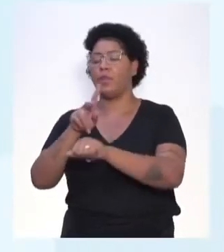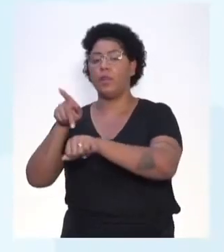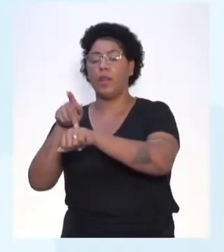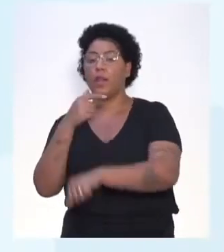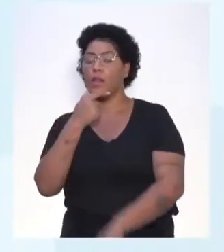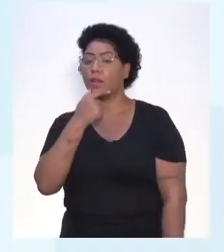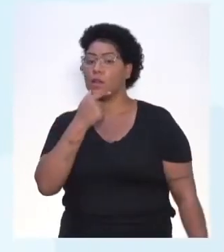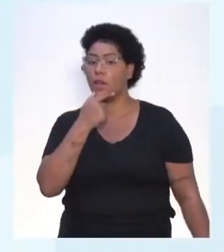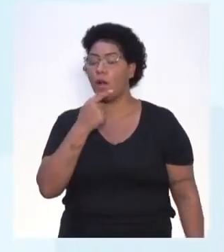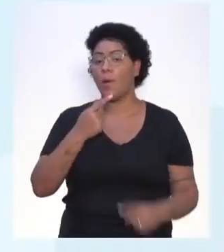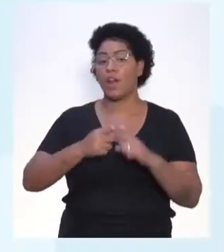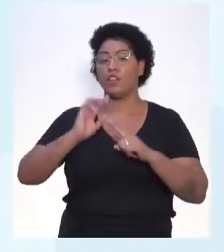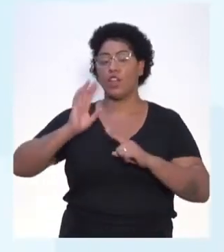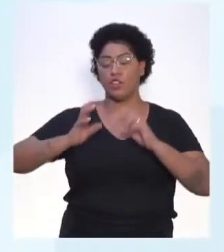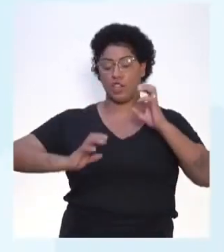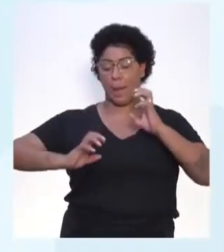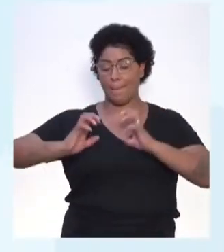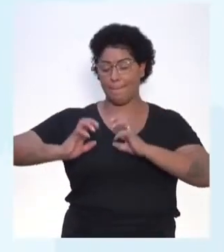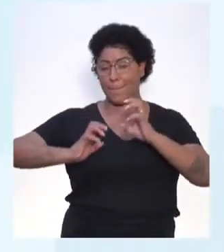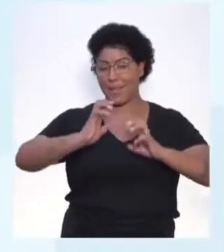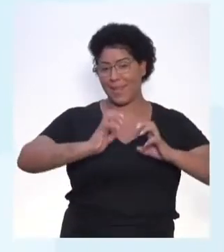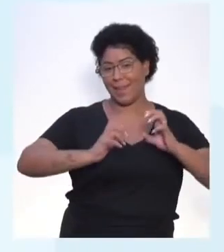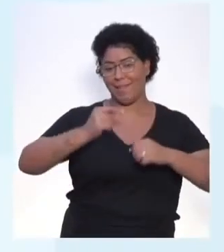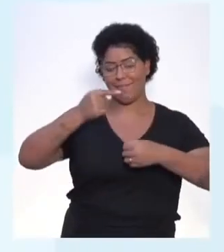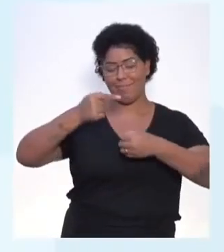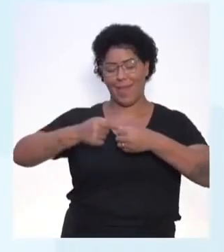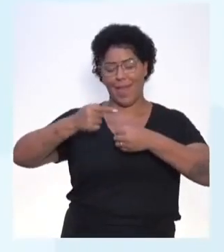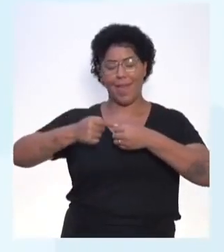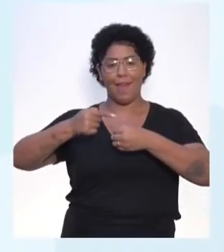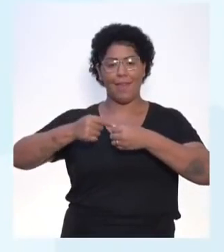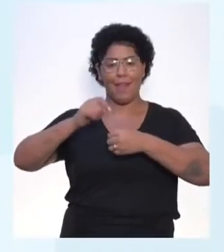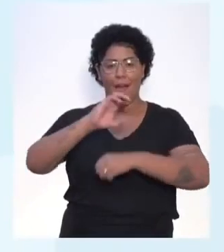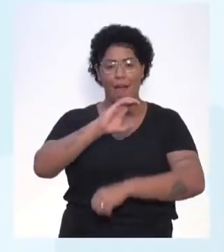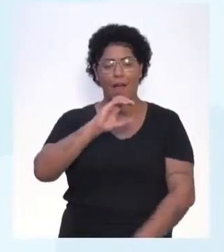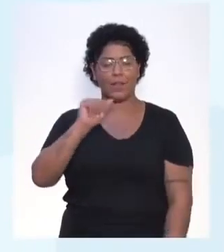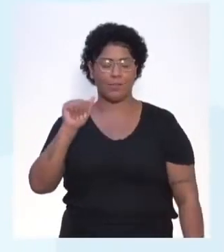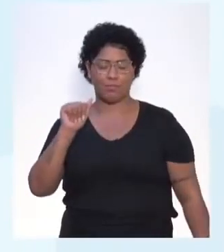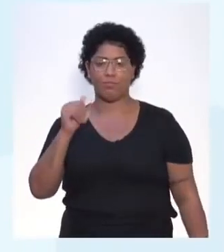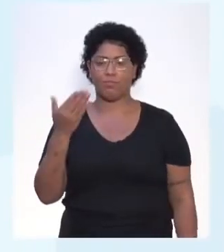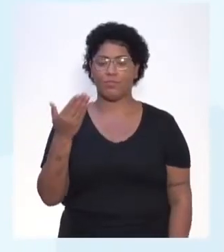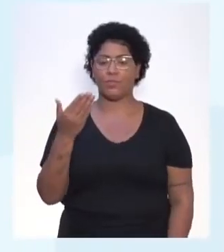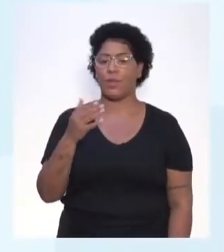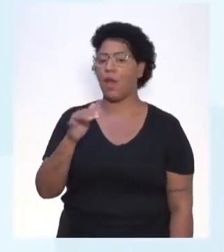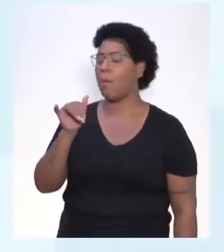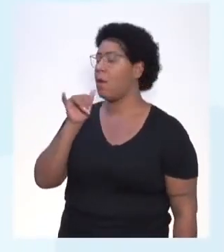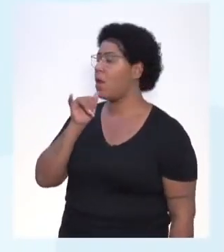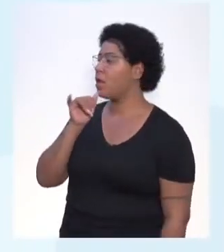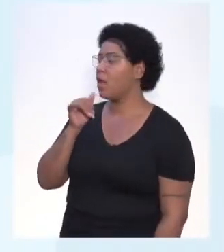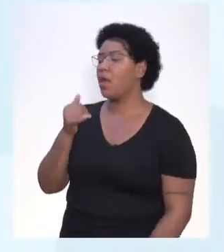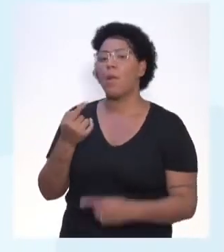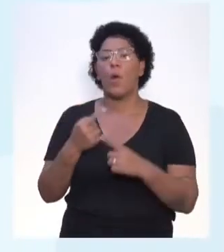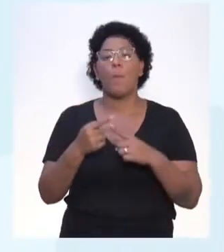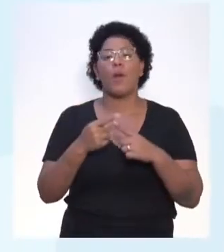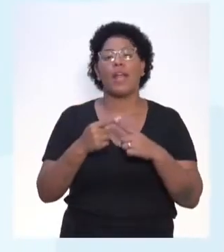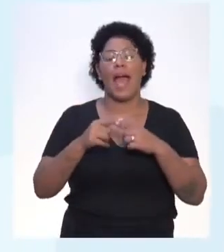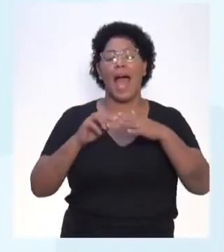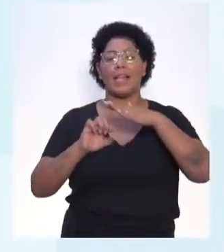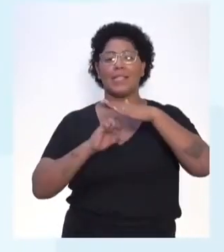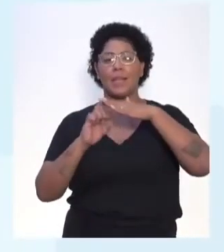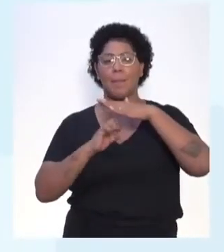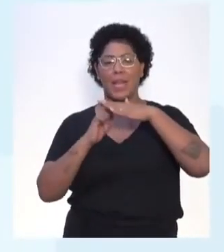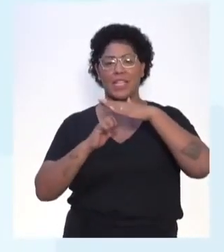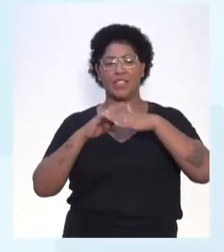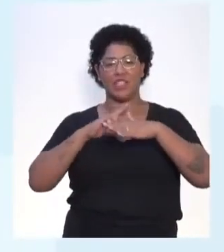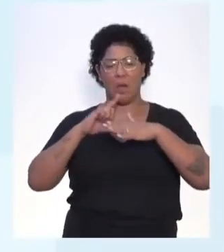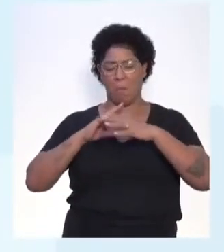aí, dentro da Europa Ocidental, eram os países mais desenvolvidos, ou seja, eram aquelas empresas que estavam ali com aquela